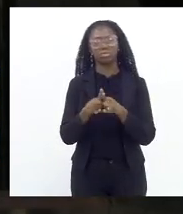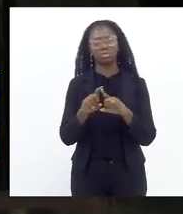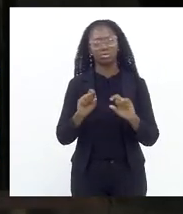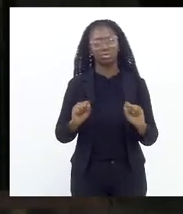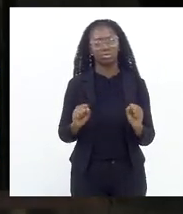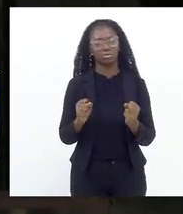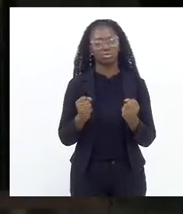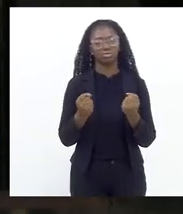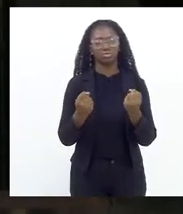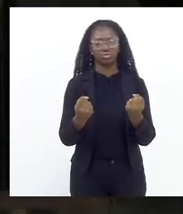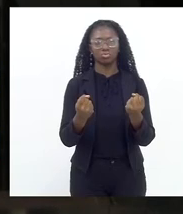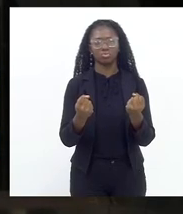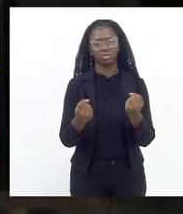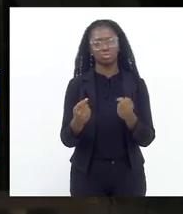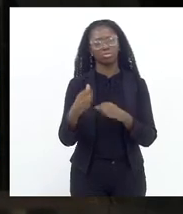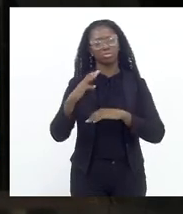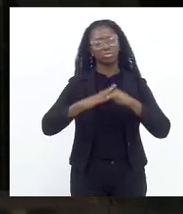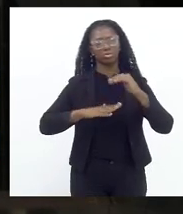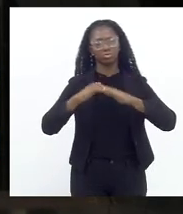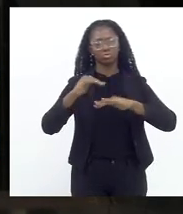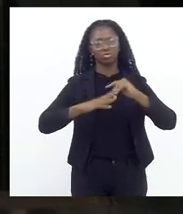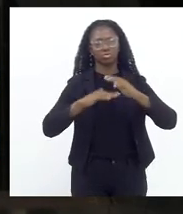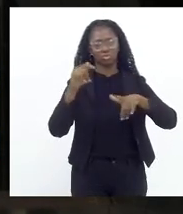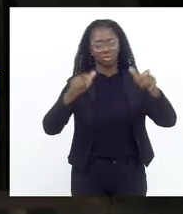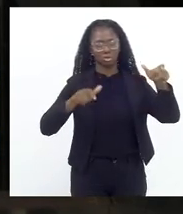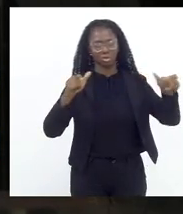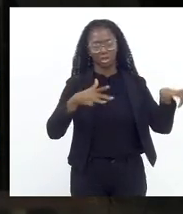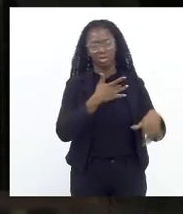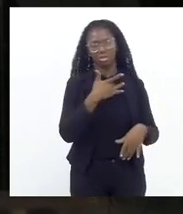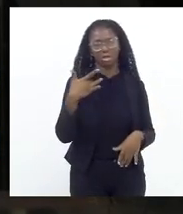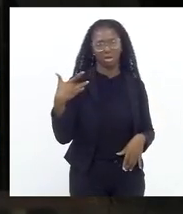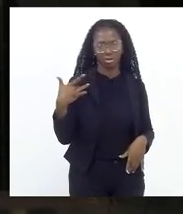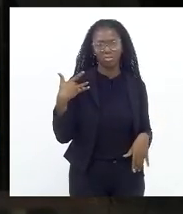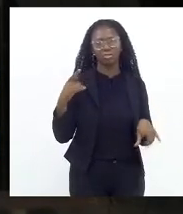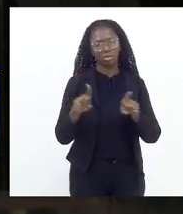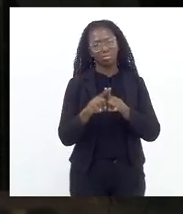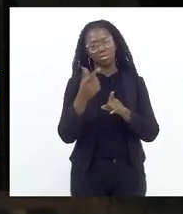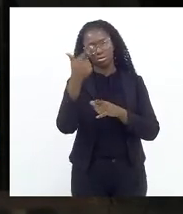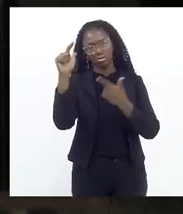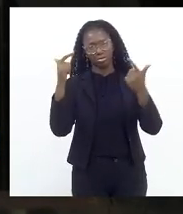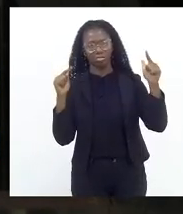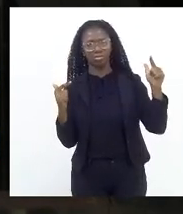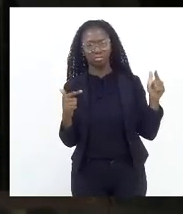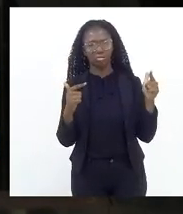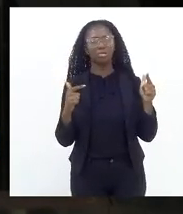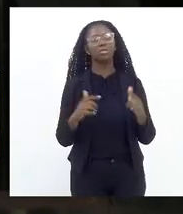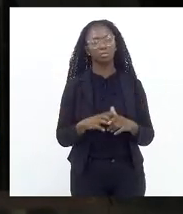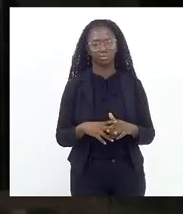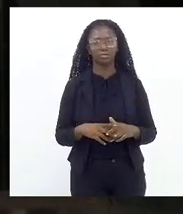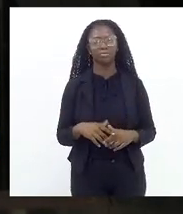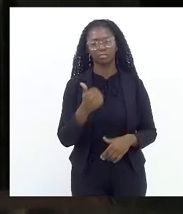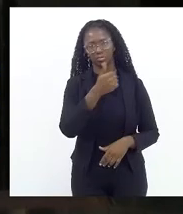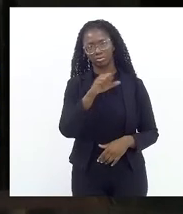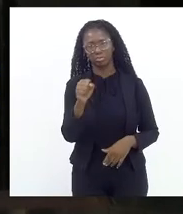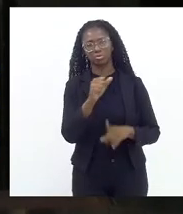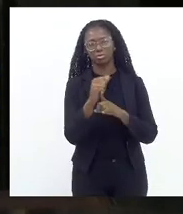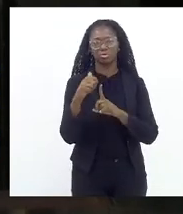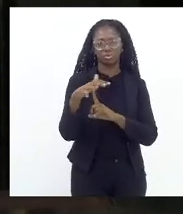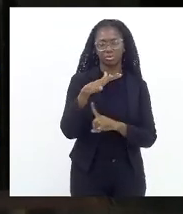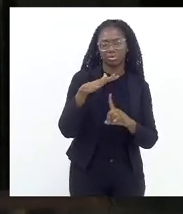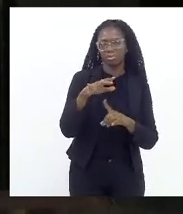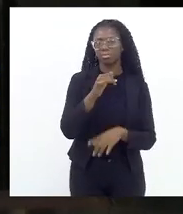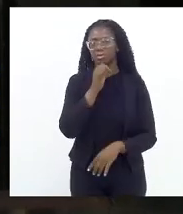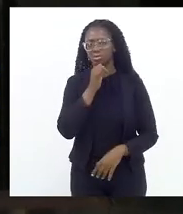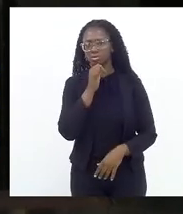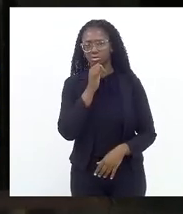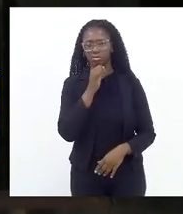dos profissionais e das profissionais da área de saúde, de outras áreas, né? Da assistência social, por exemplo,